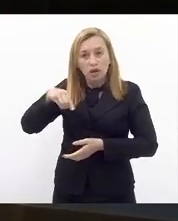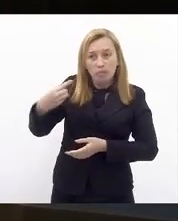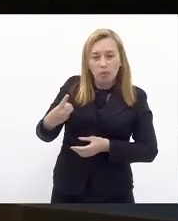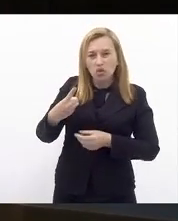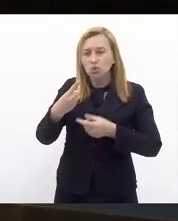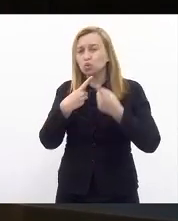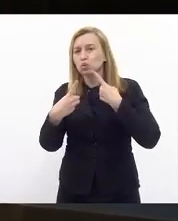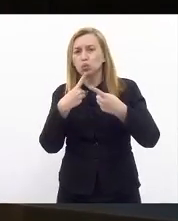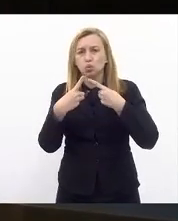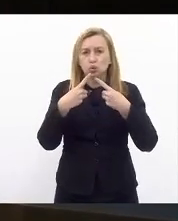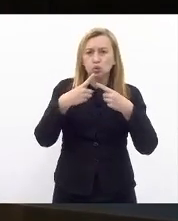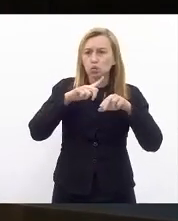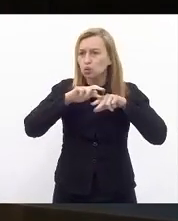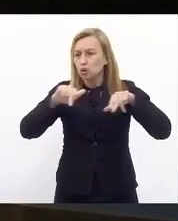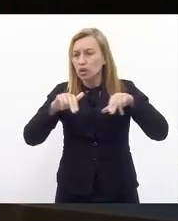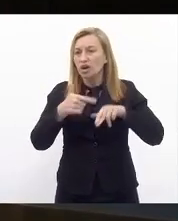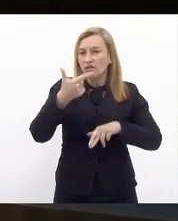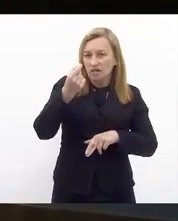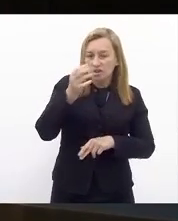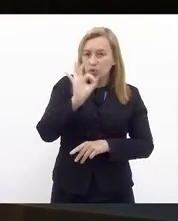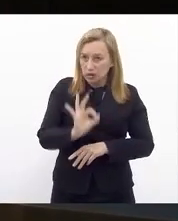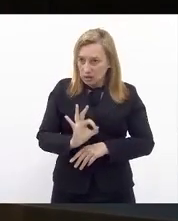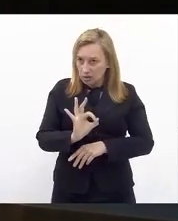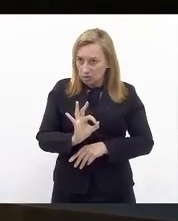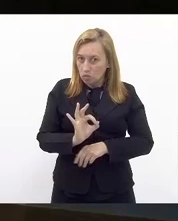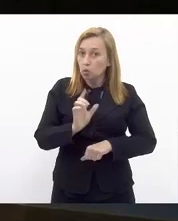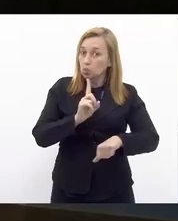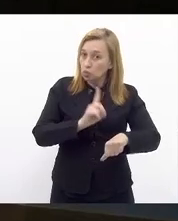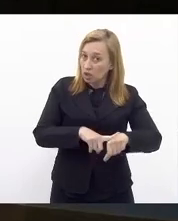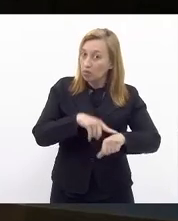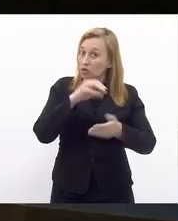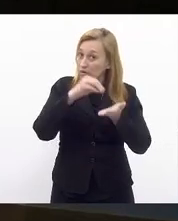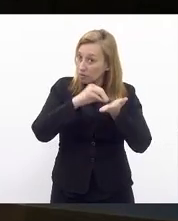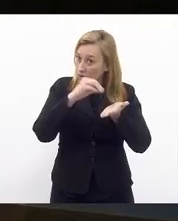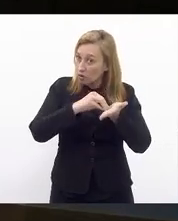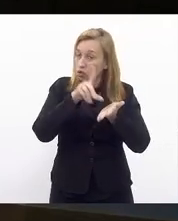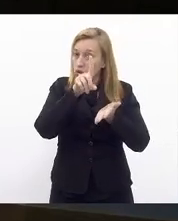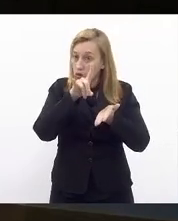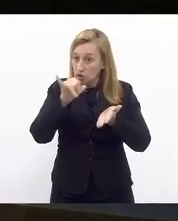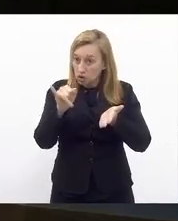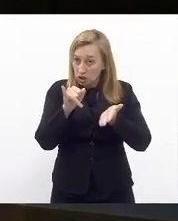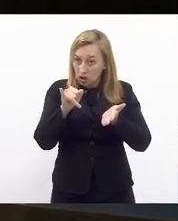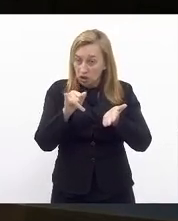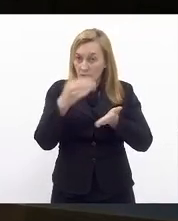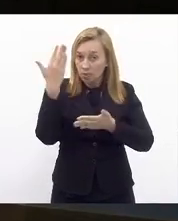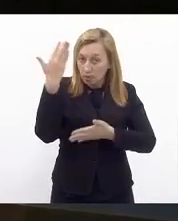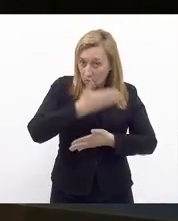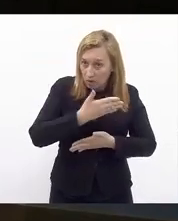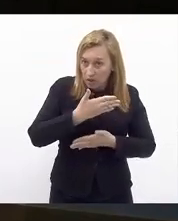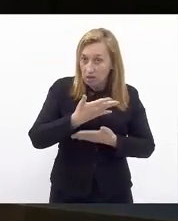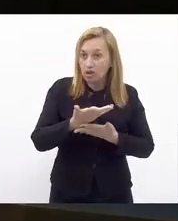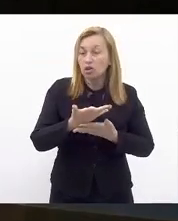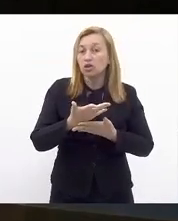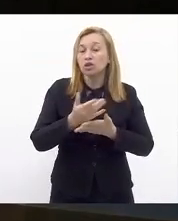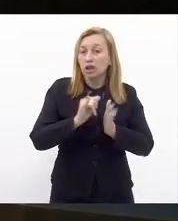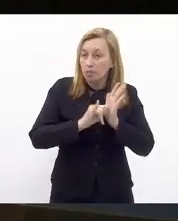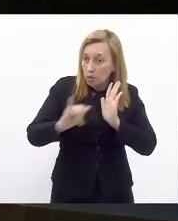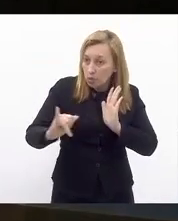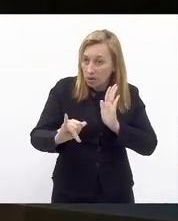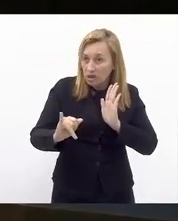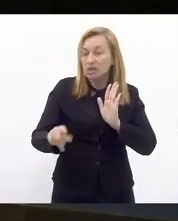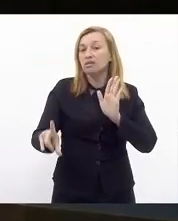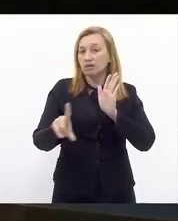muita discussão ficou com vinte por cento do tempo que falta no dia da comprovação da publicação